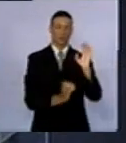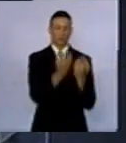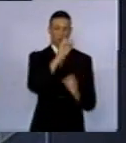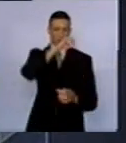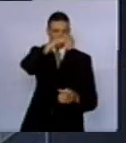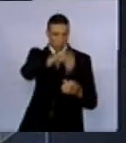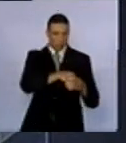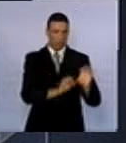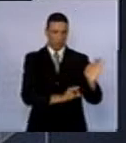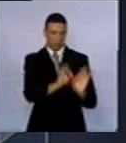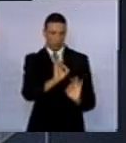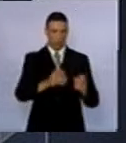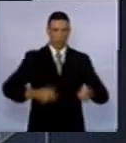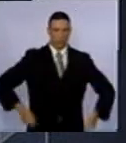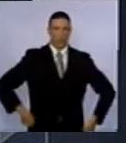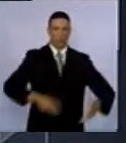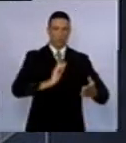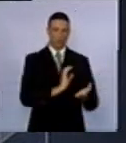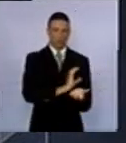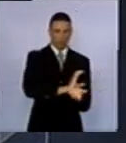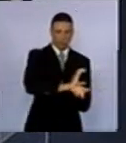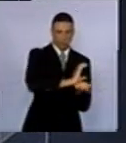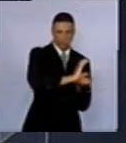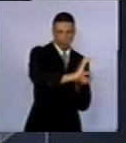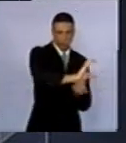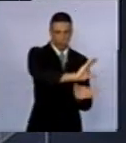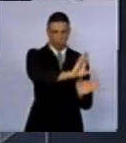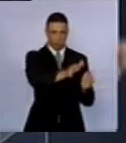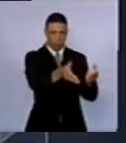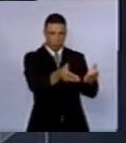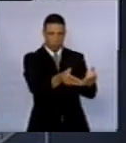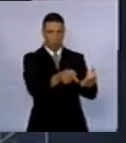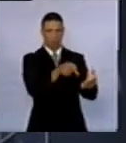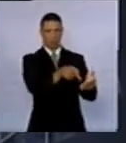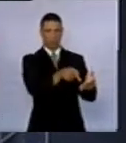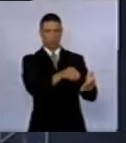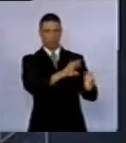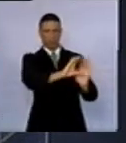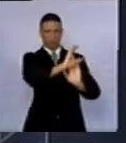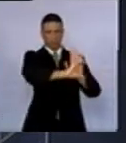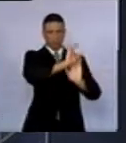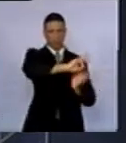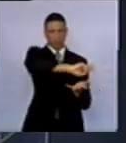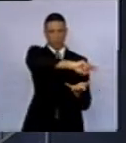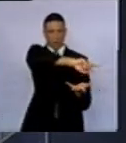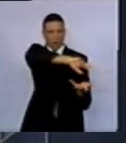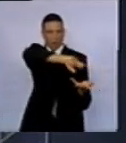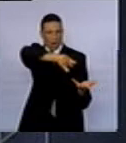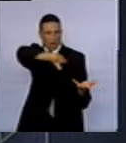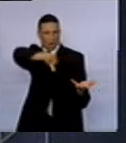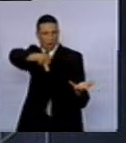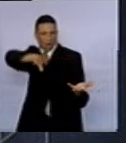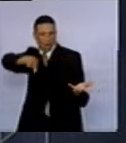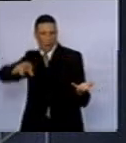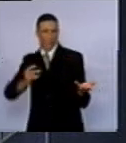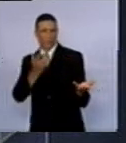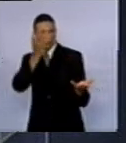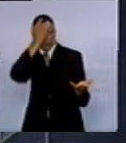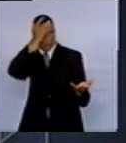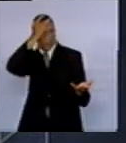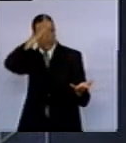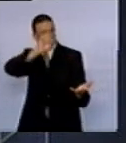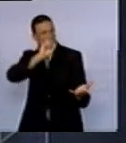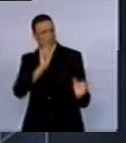incentivo e financiamento criados vão financiar o setor nos mais diferentes tipos de conteúdo, justamente fazendo face ao desafio